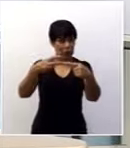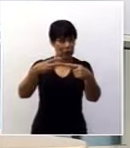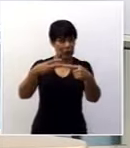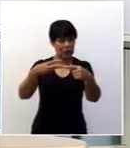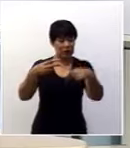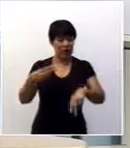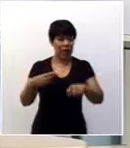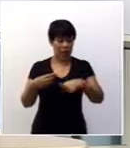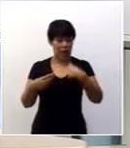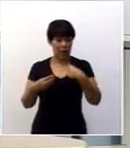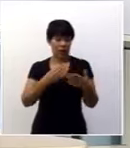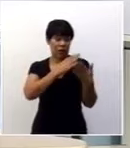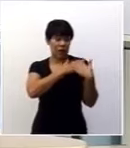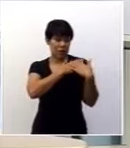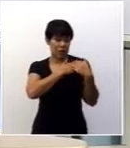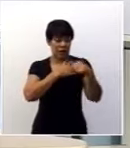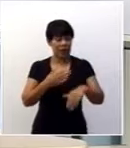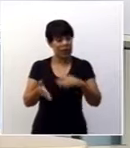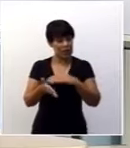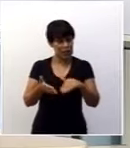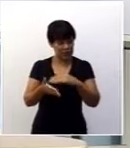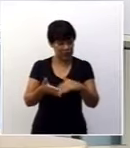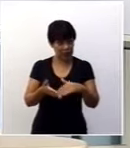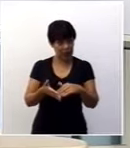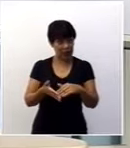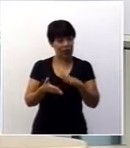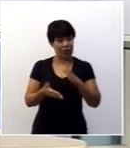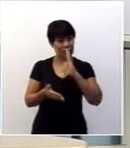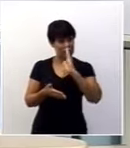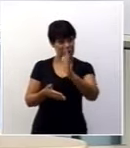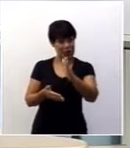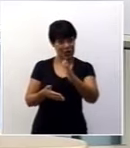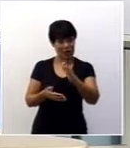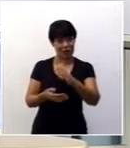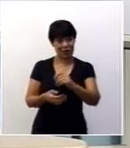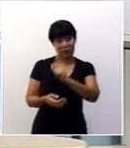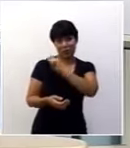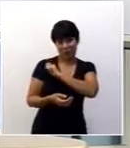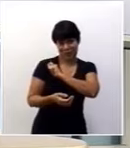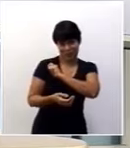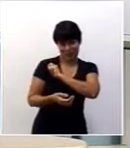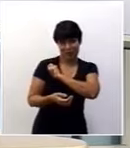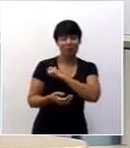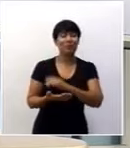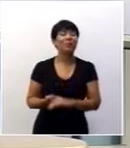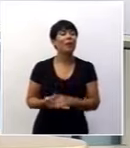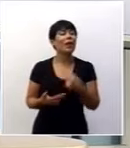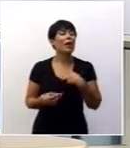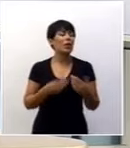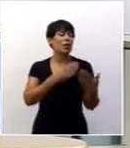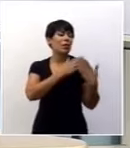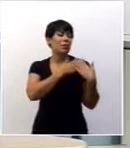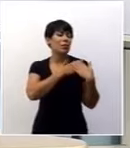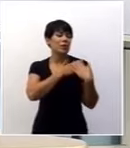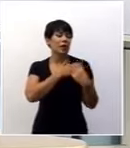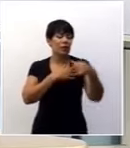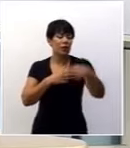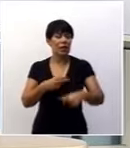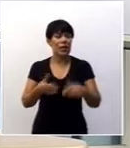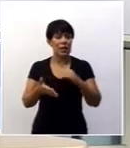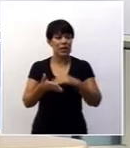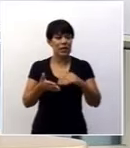secretaria, já que eu estou falando diretamente com os nossos estudantes. Eu cuido de 2 programas, né? Um